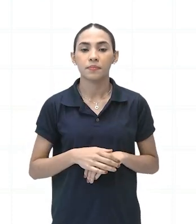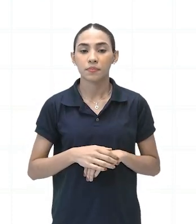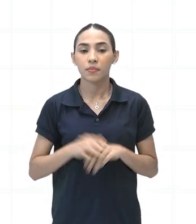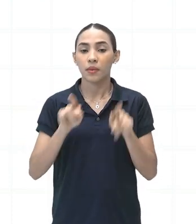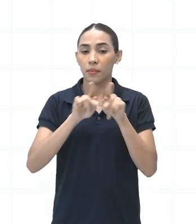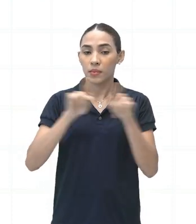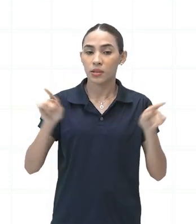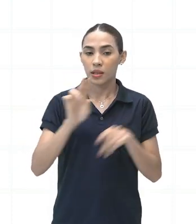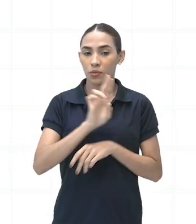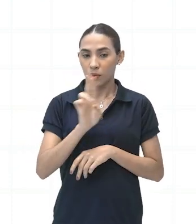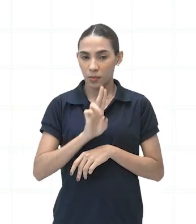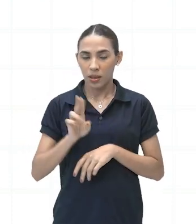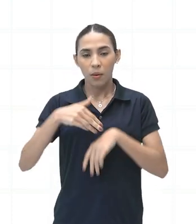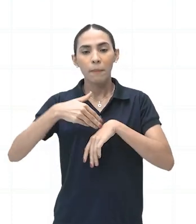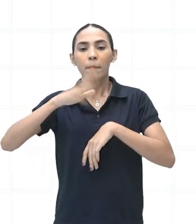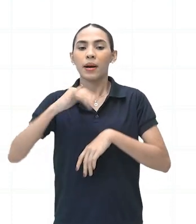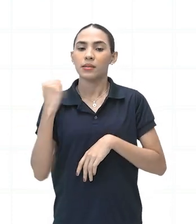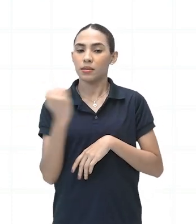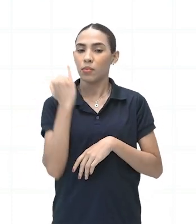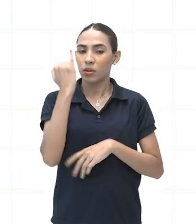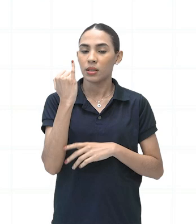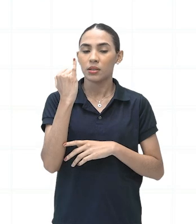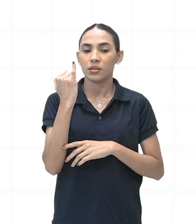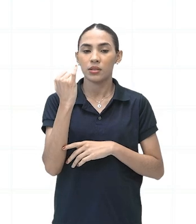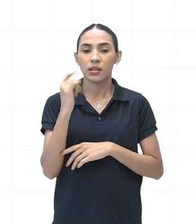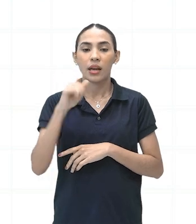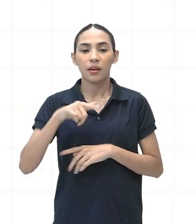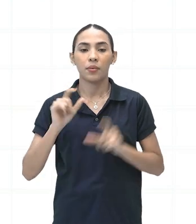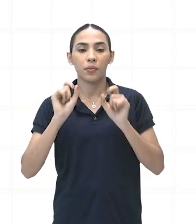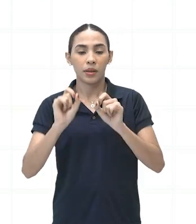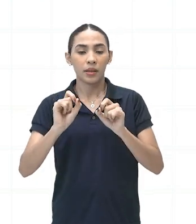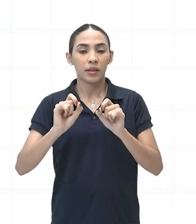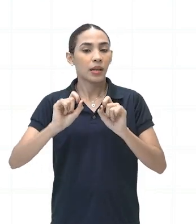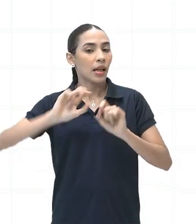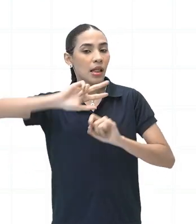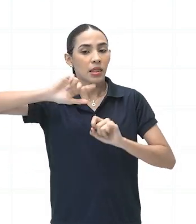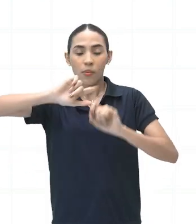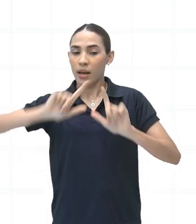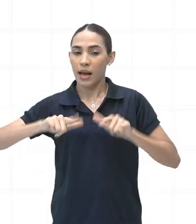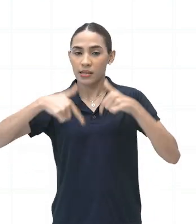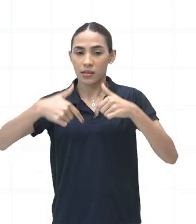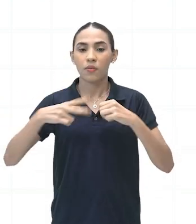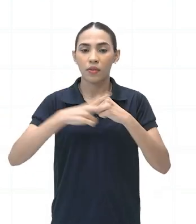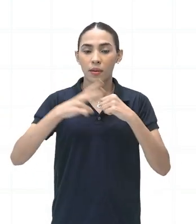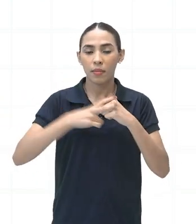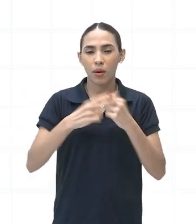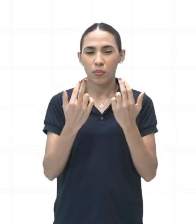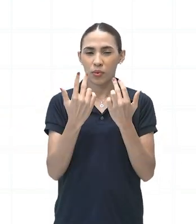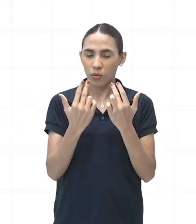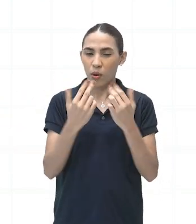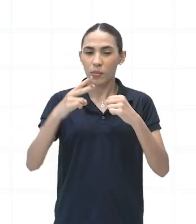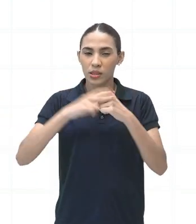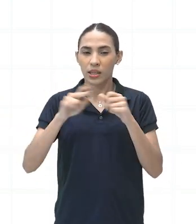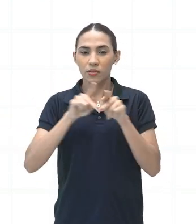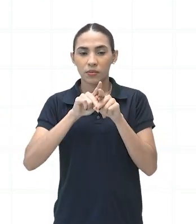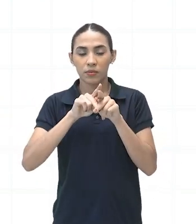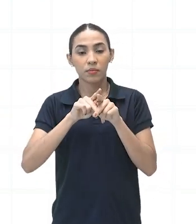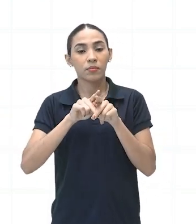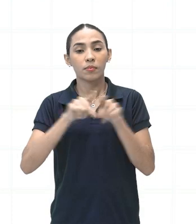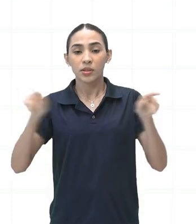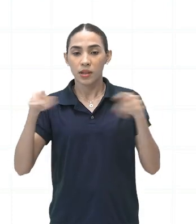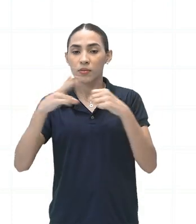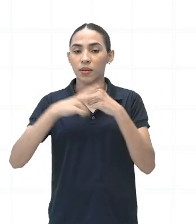predicado nominal, o que é mais importante na expressão não é a ação verbal, igual a gente viu no predicado verbal, não.